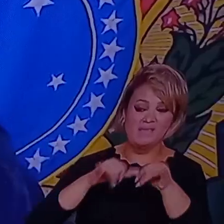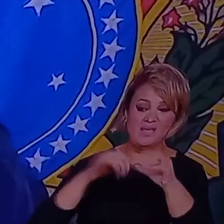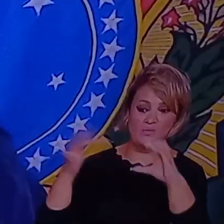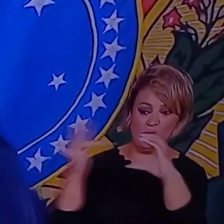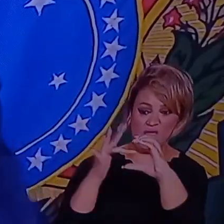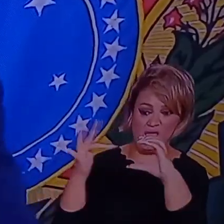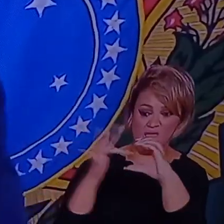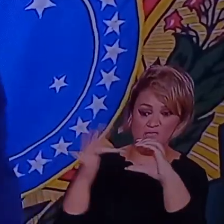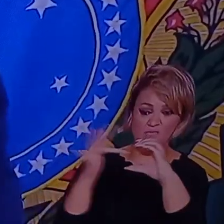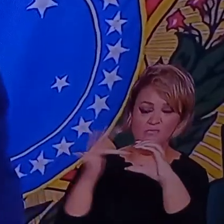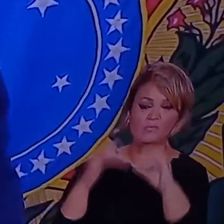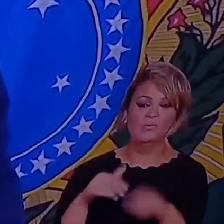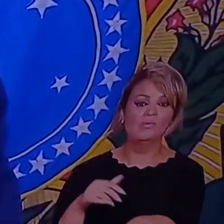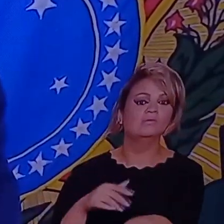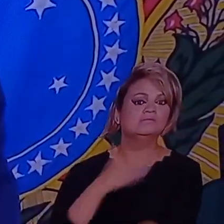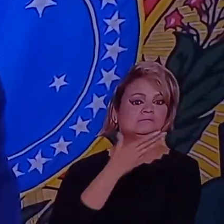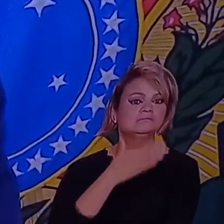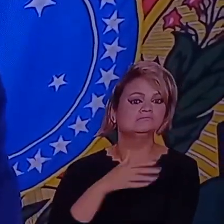um crime de racismo.